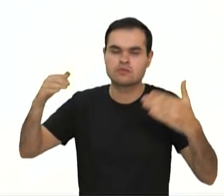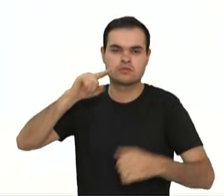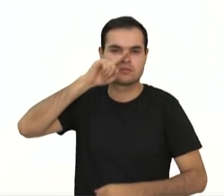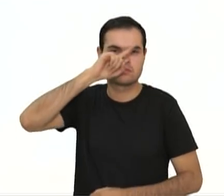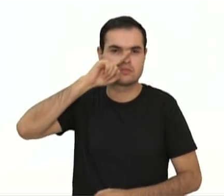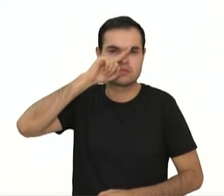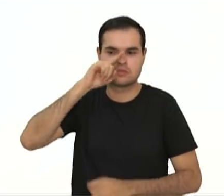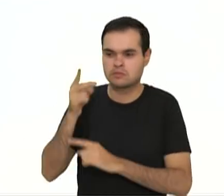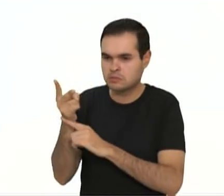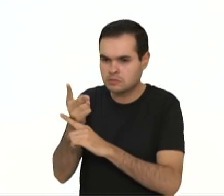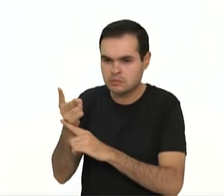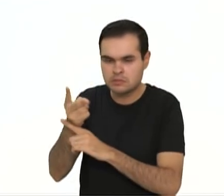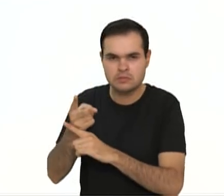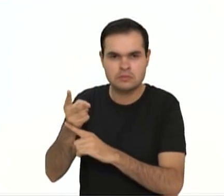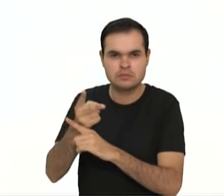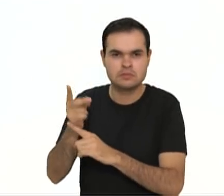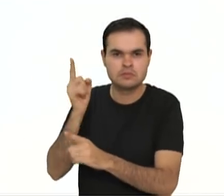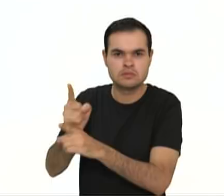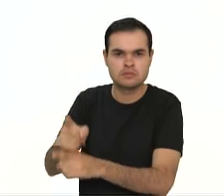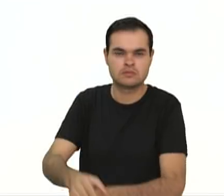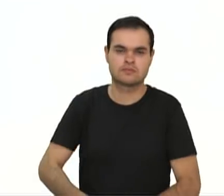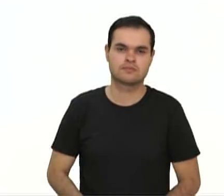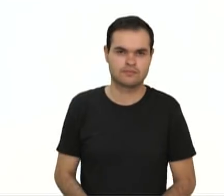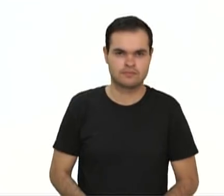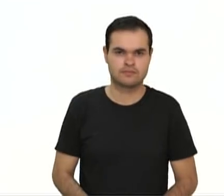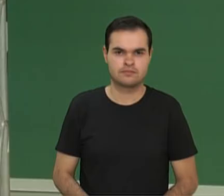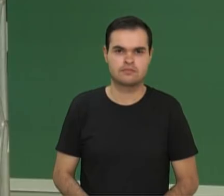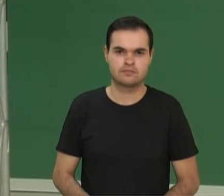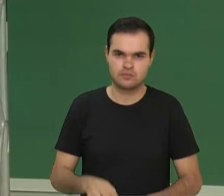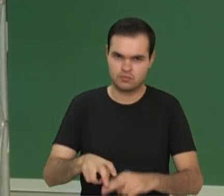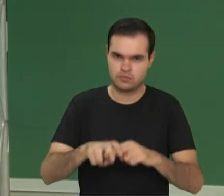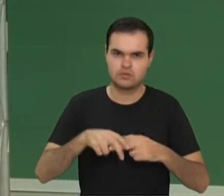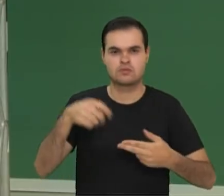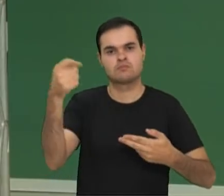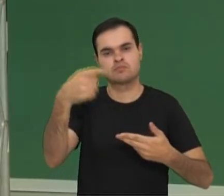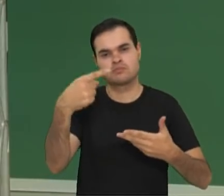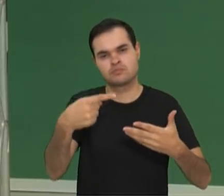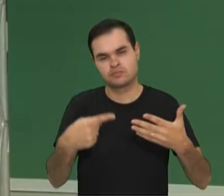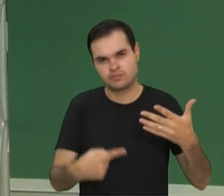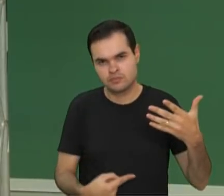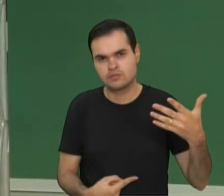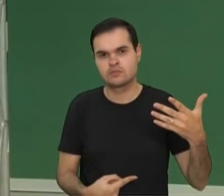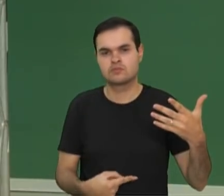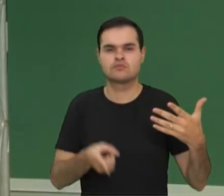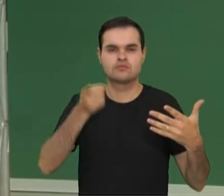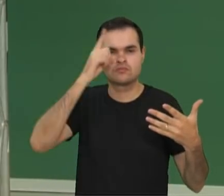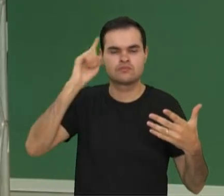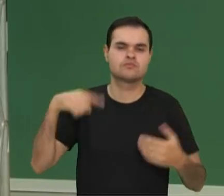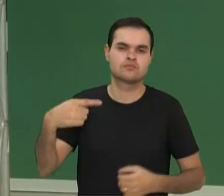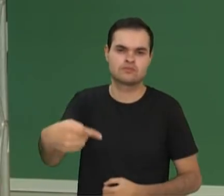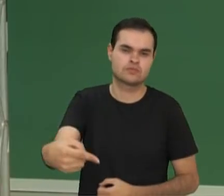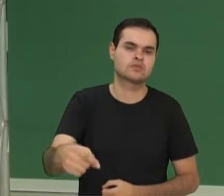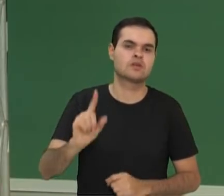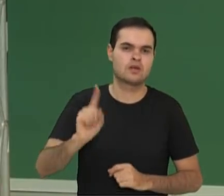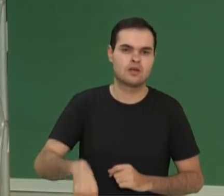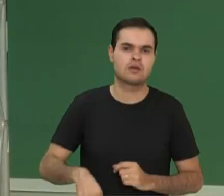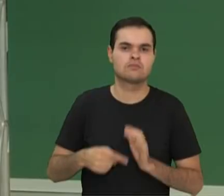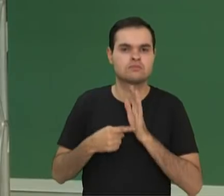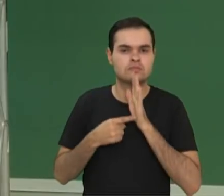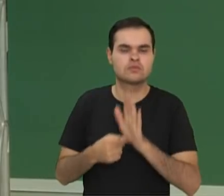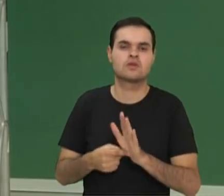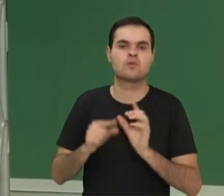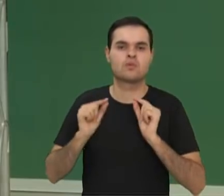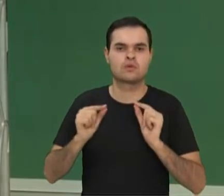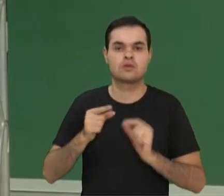de ser rastreado. Justamente, quando ele enumera o dia a dia ali das pessoas, é para mostrar o